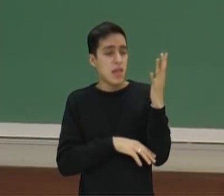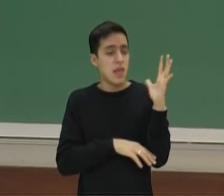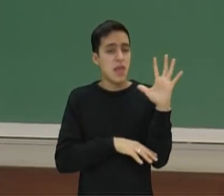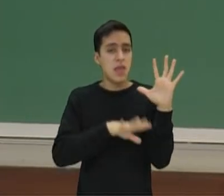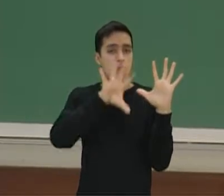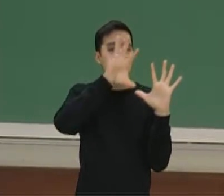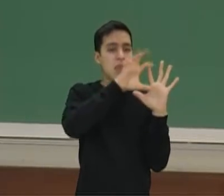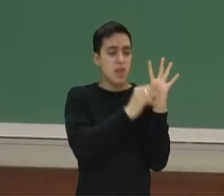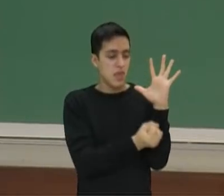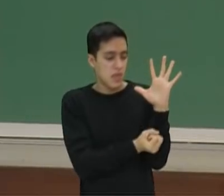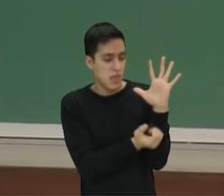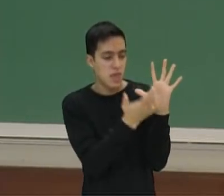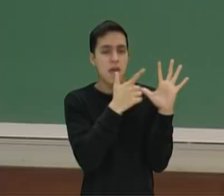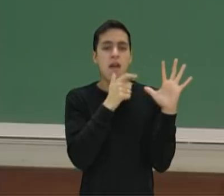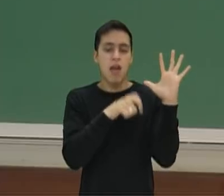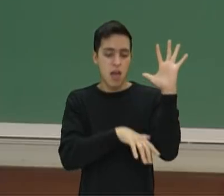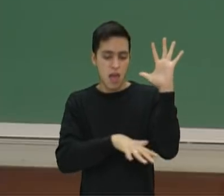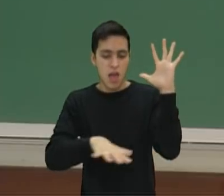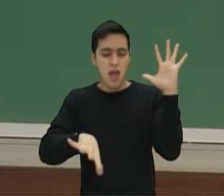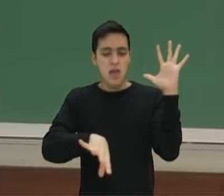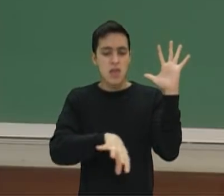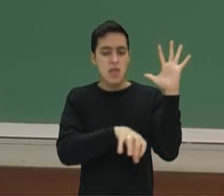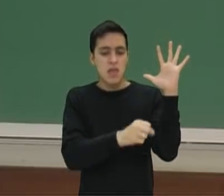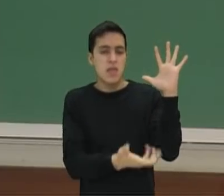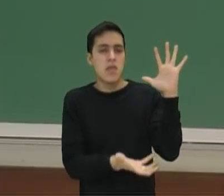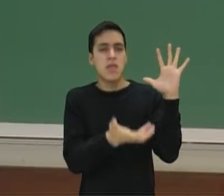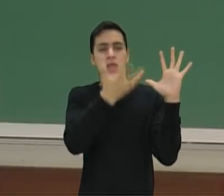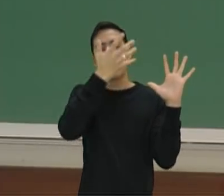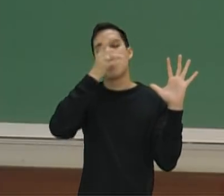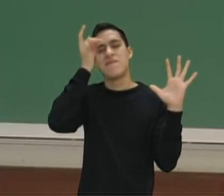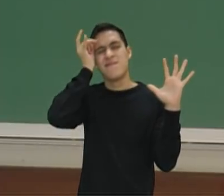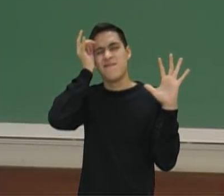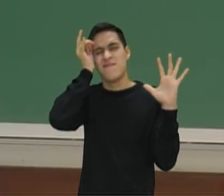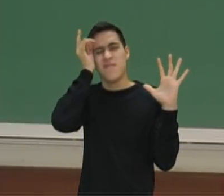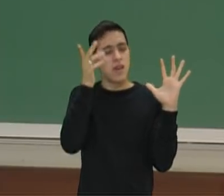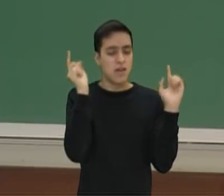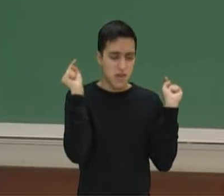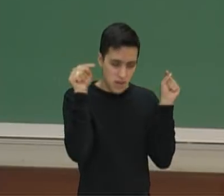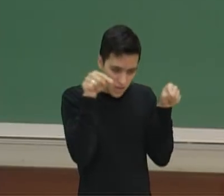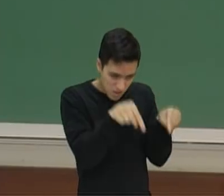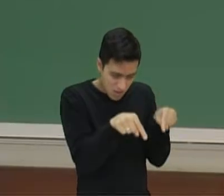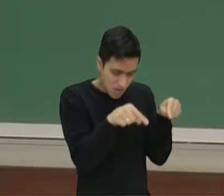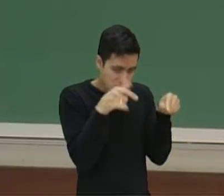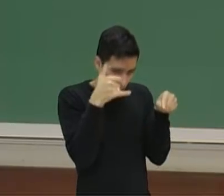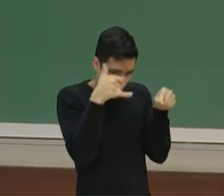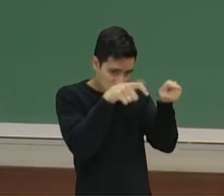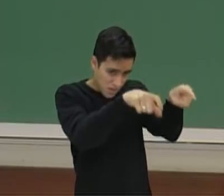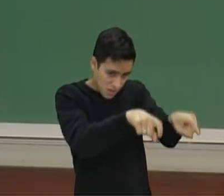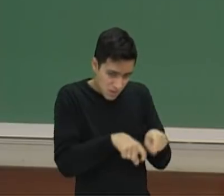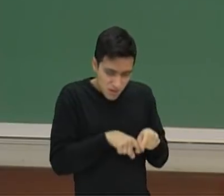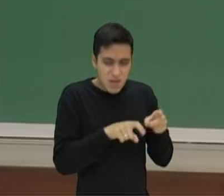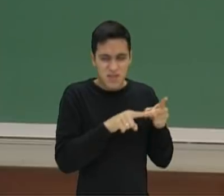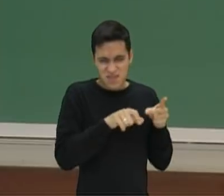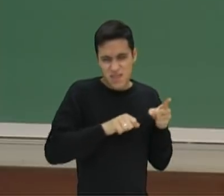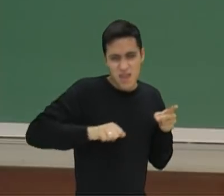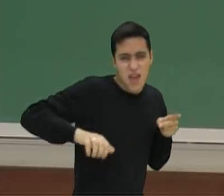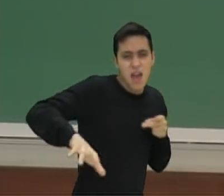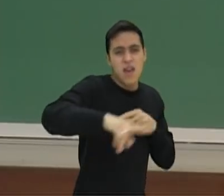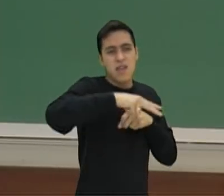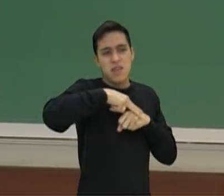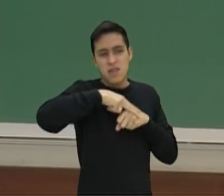do solo. Muito mais fácil na área rural ou numa área verde, tá?